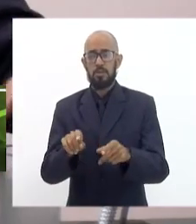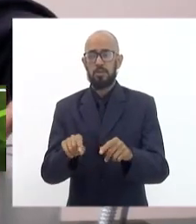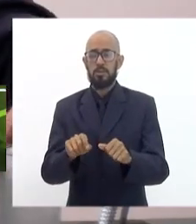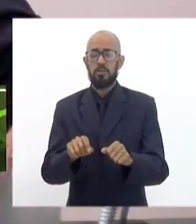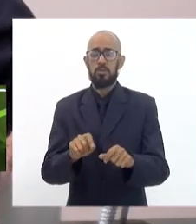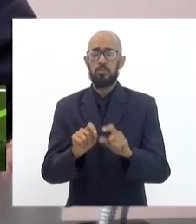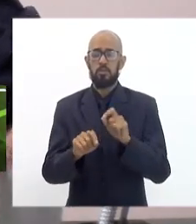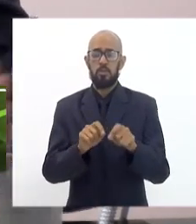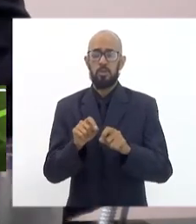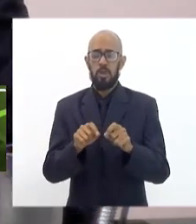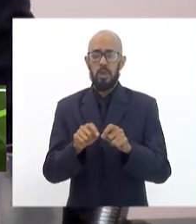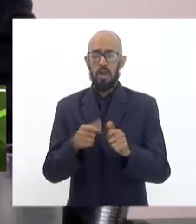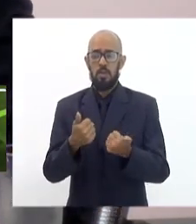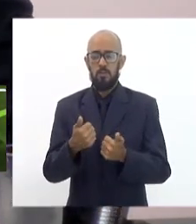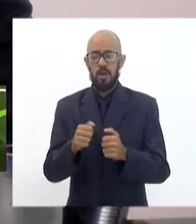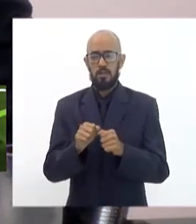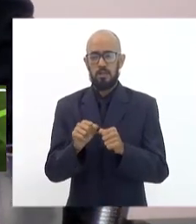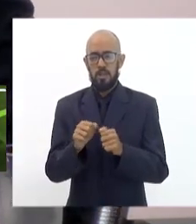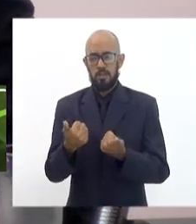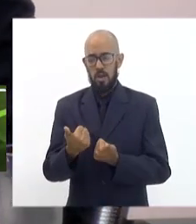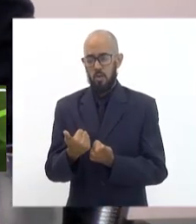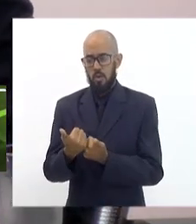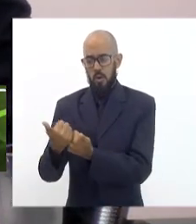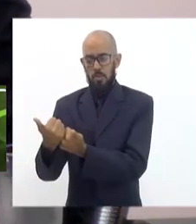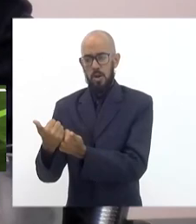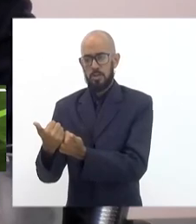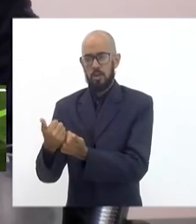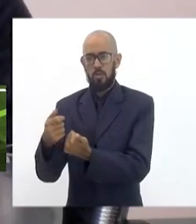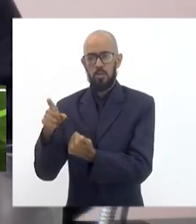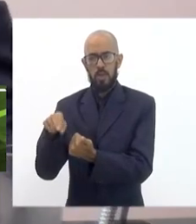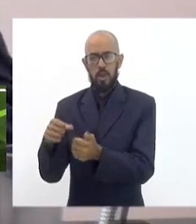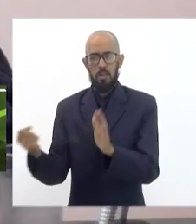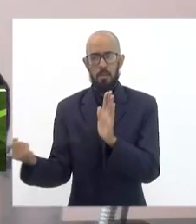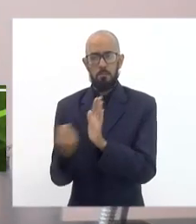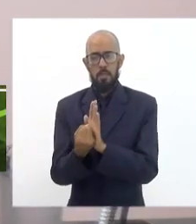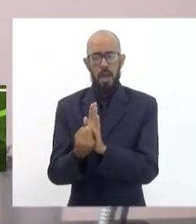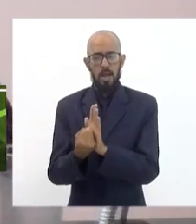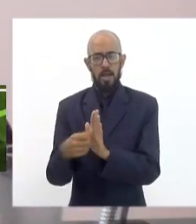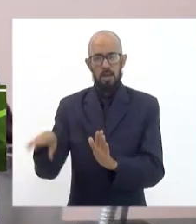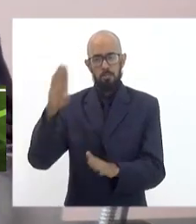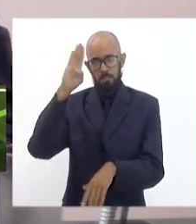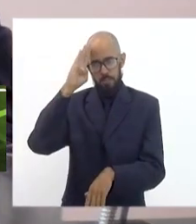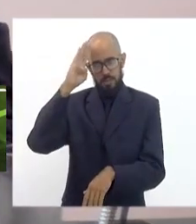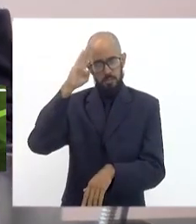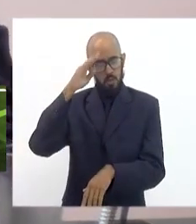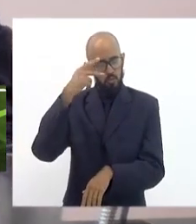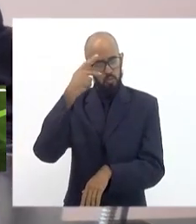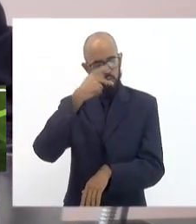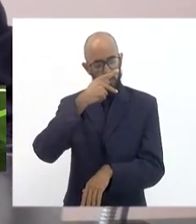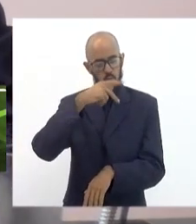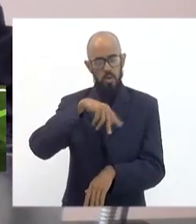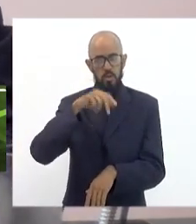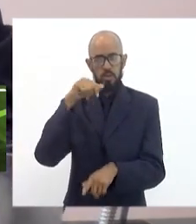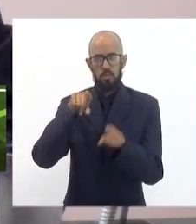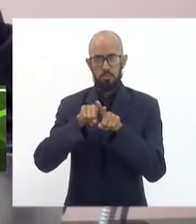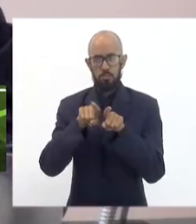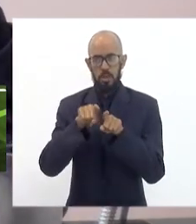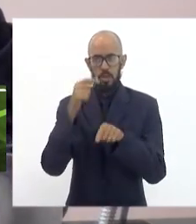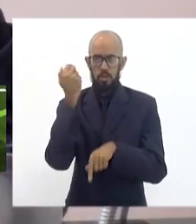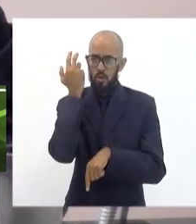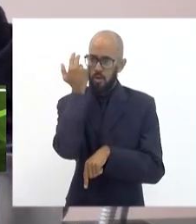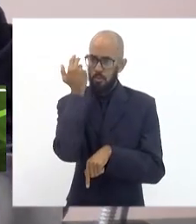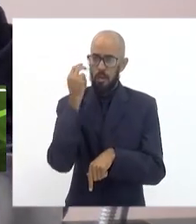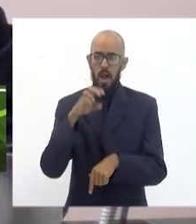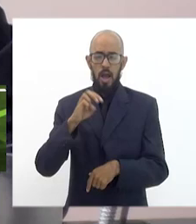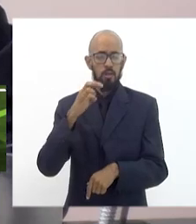daqui aquela colaboração de sempre aqui tem sido uma marca registrada principalmente sua do Eliomar agora a pouco a conversar